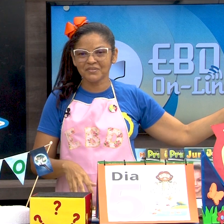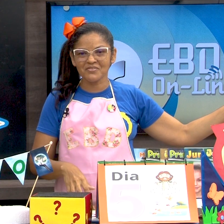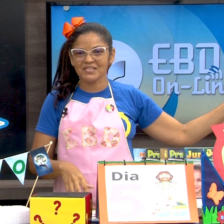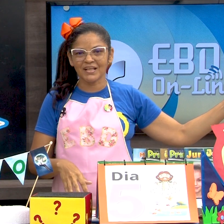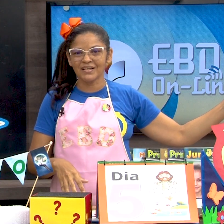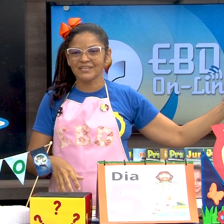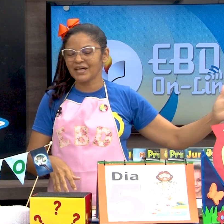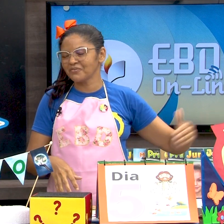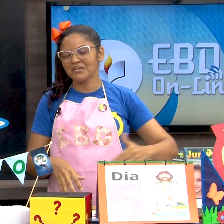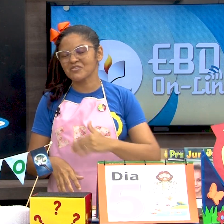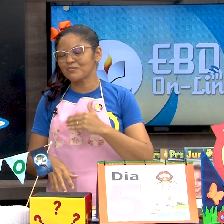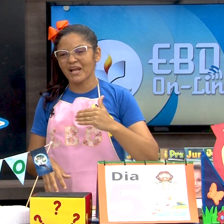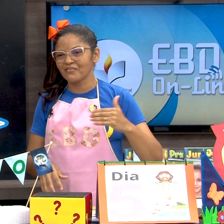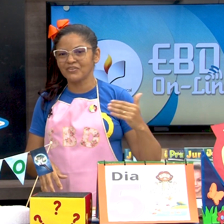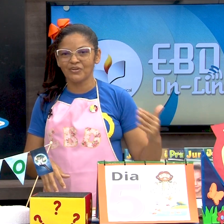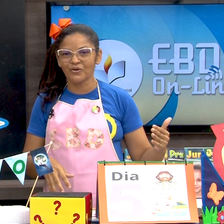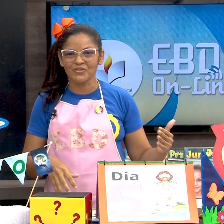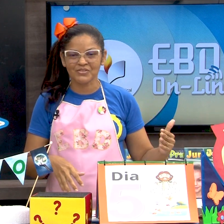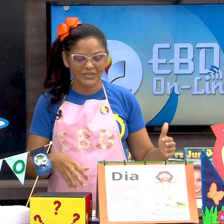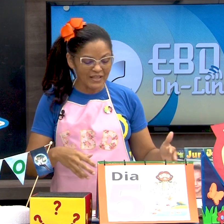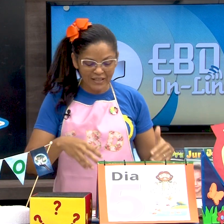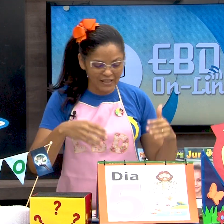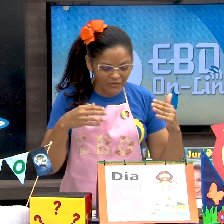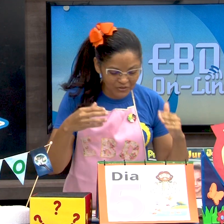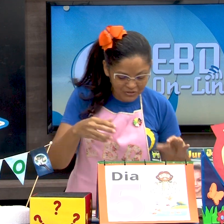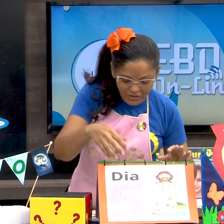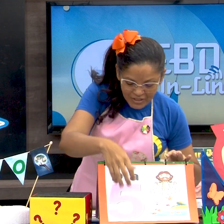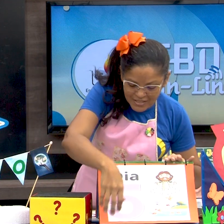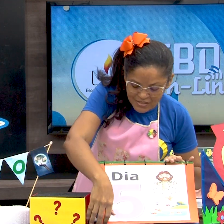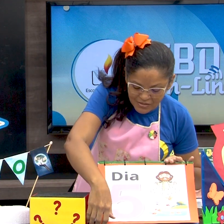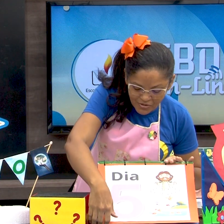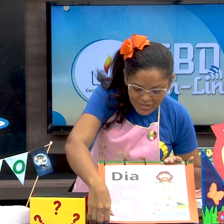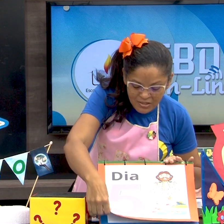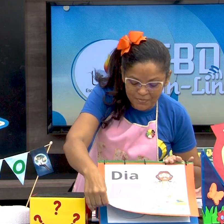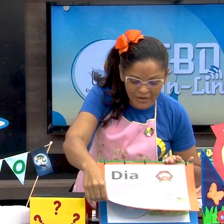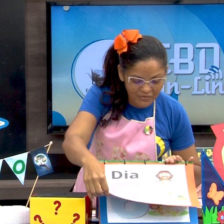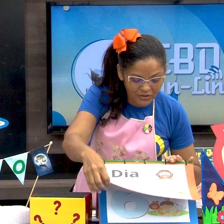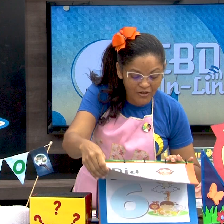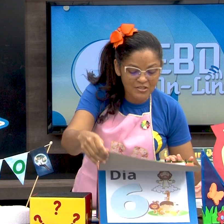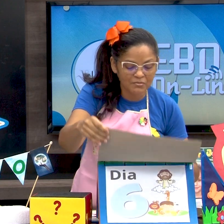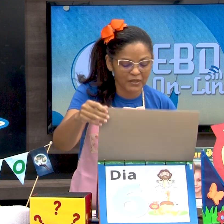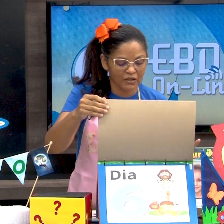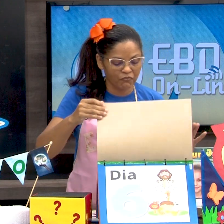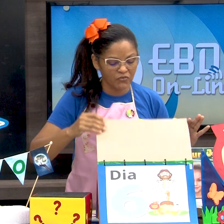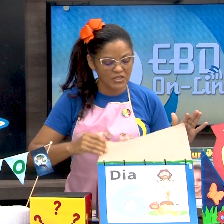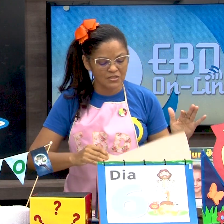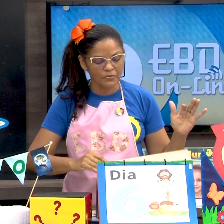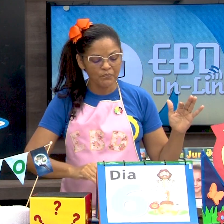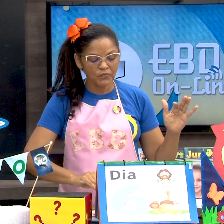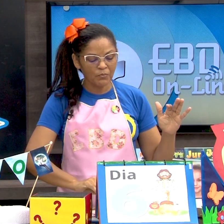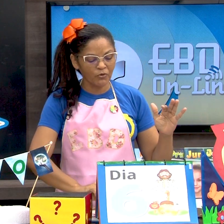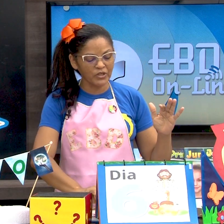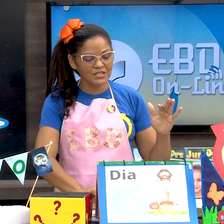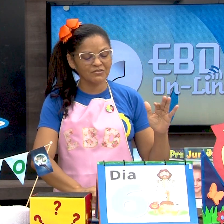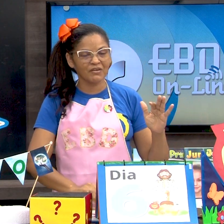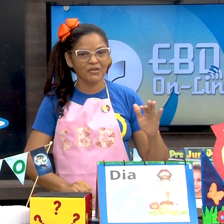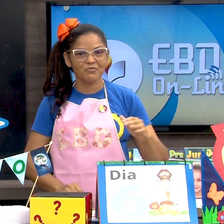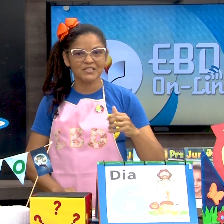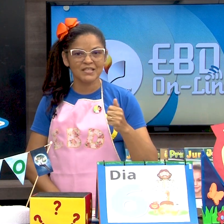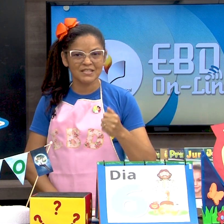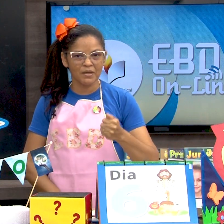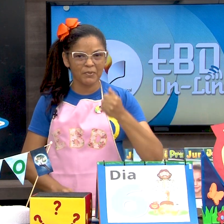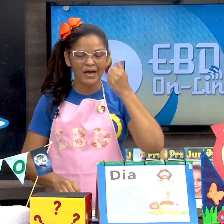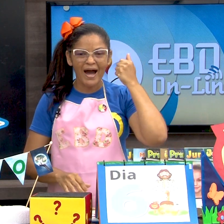é um Deus grande é um Deus maravilhoso criou todas as coisas para o nosso benefício por isso